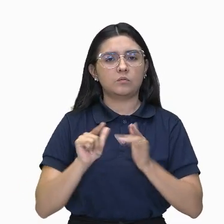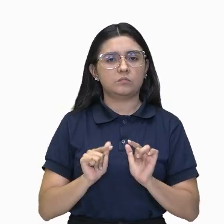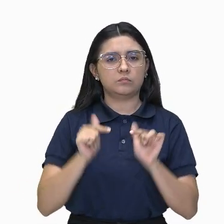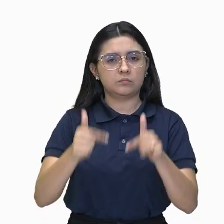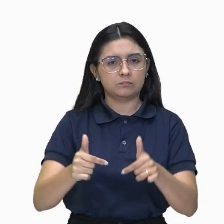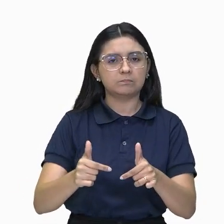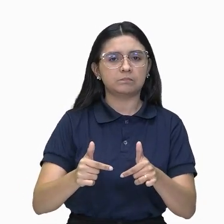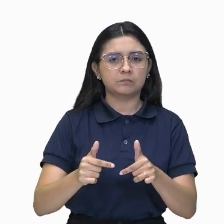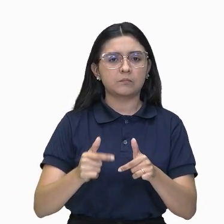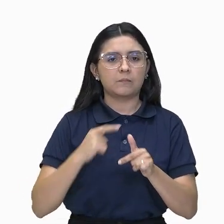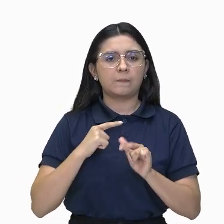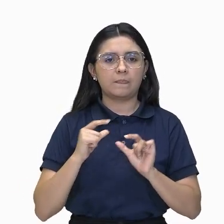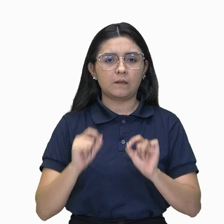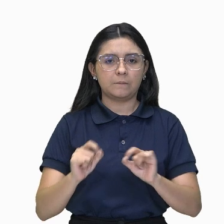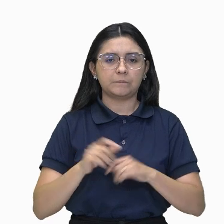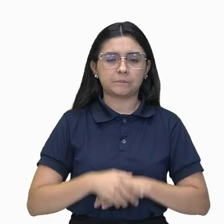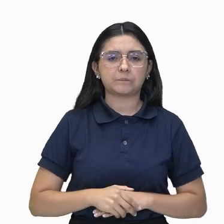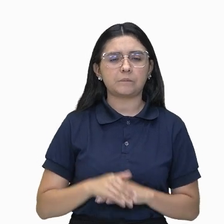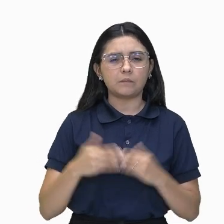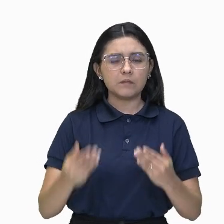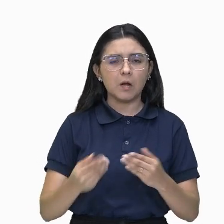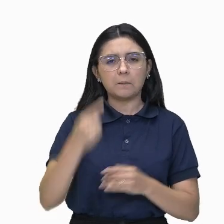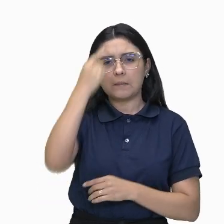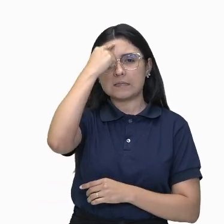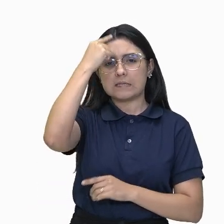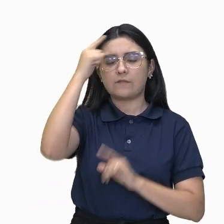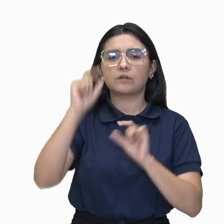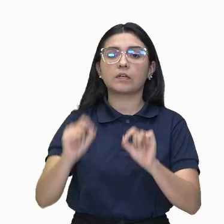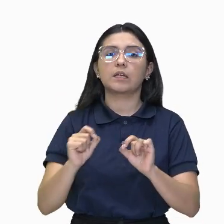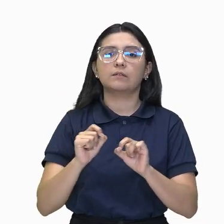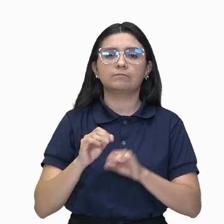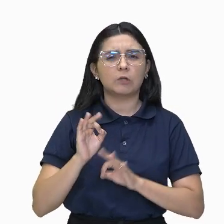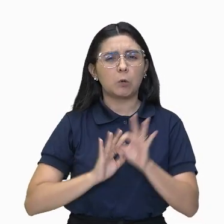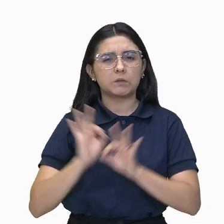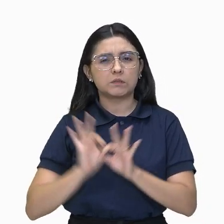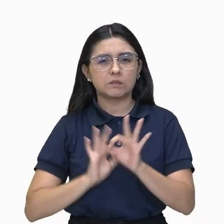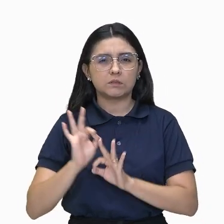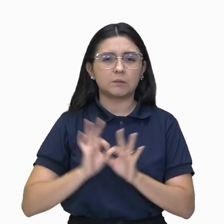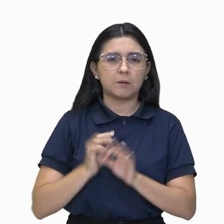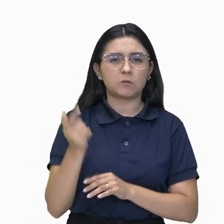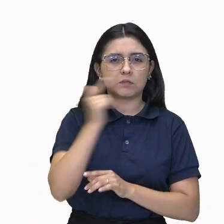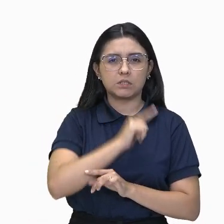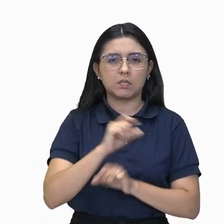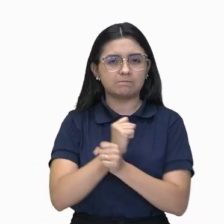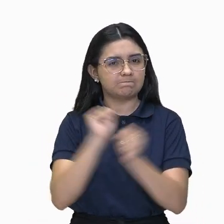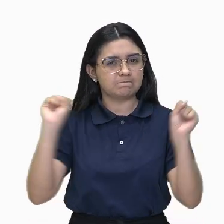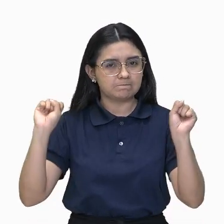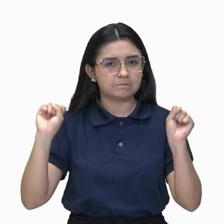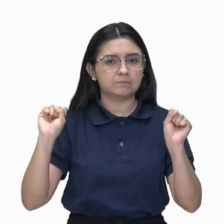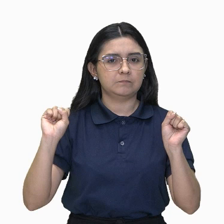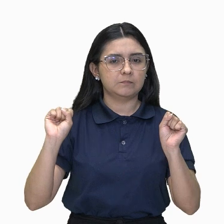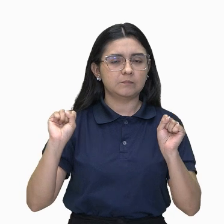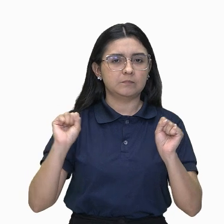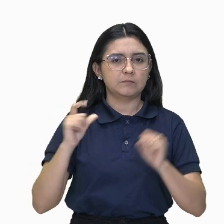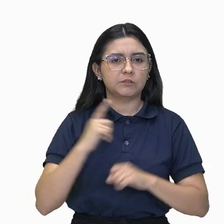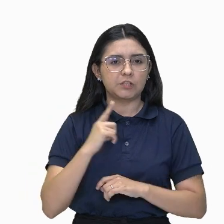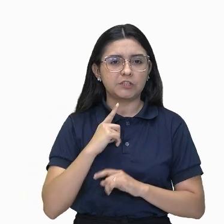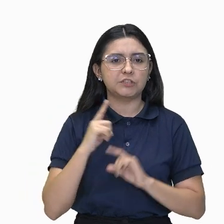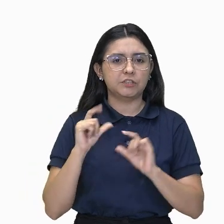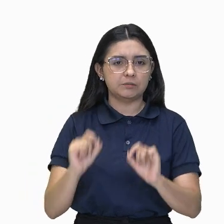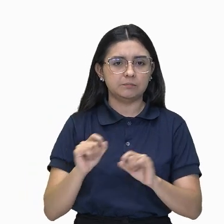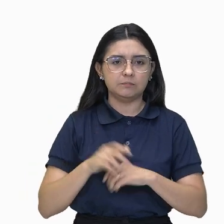já cogitavam a respeito da abolição. Então já estava-se aí germinando, já tinha o germe,